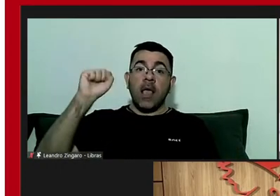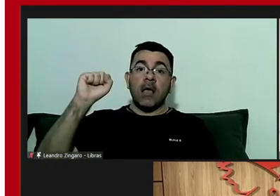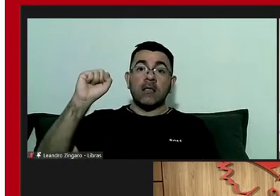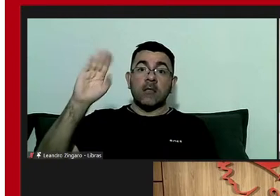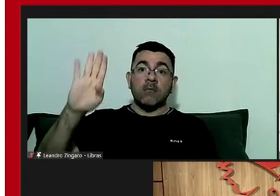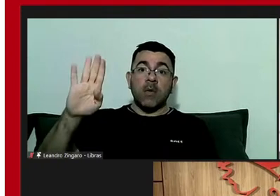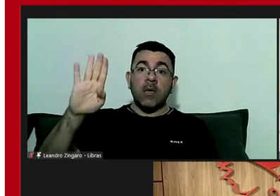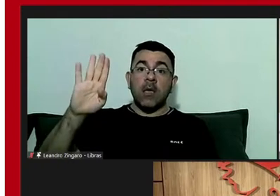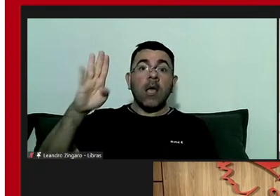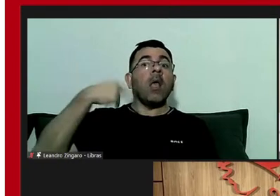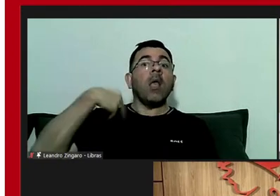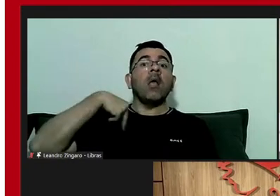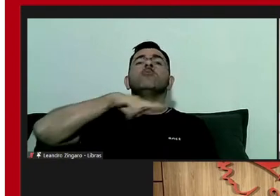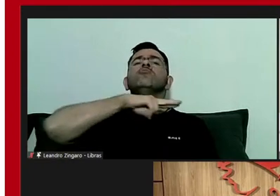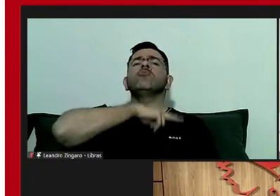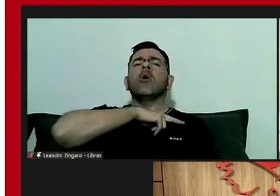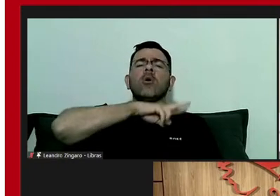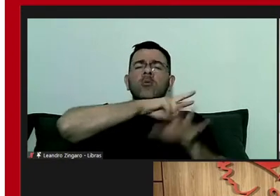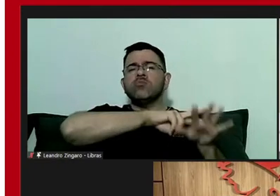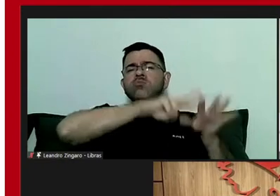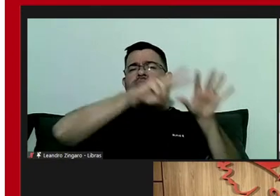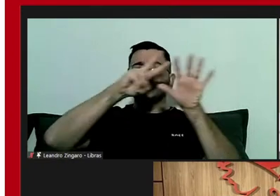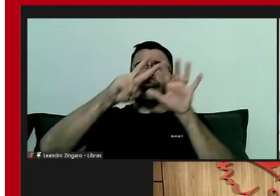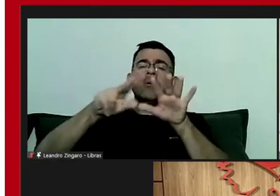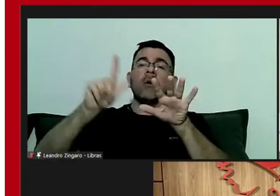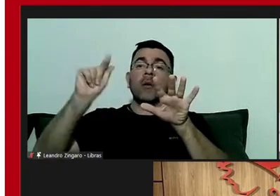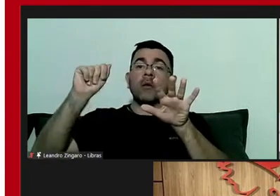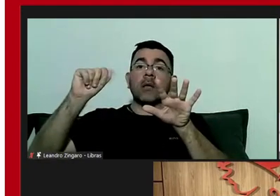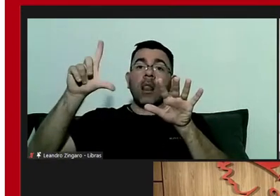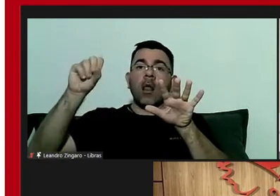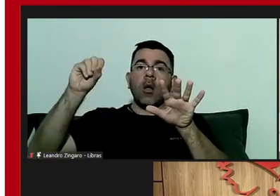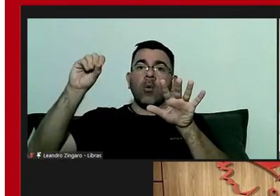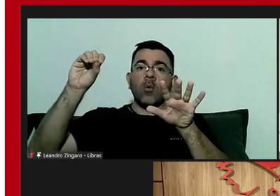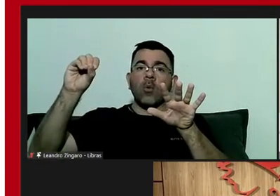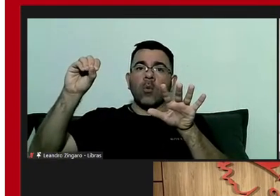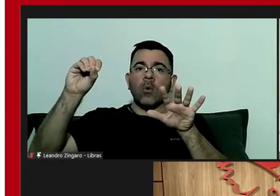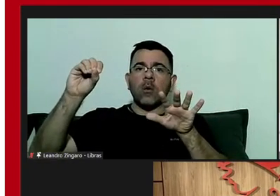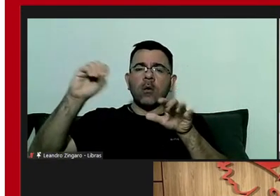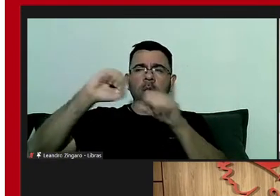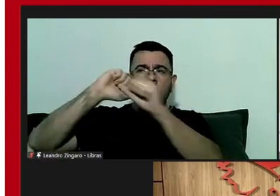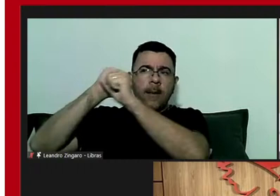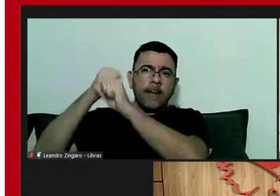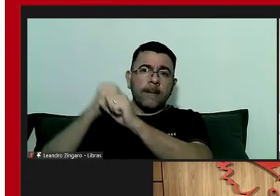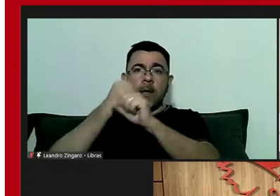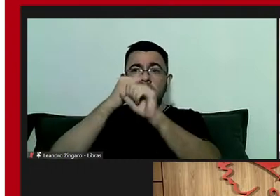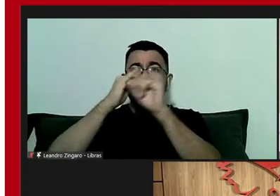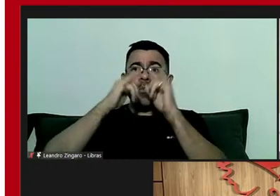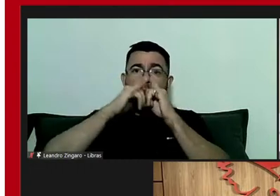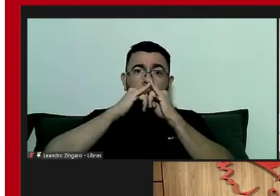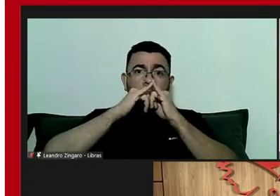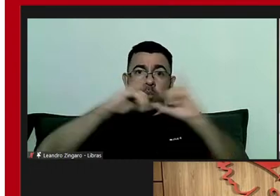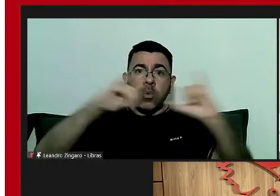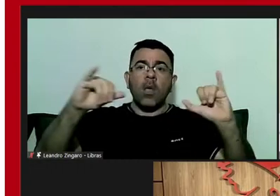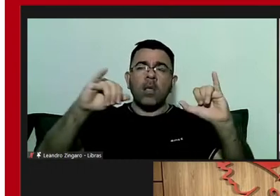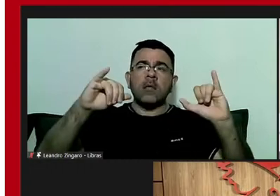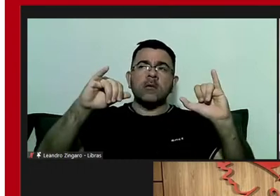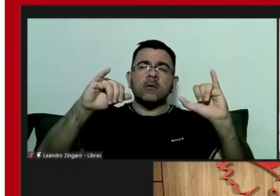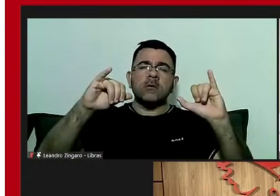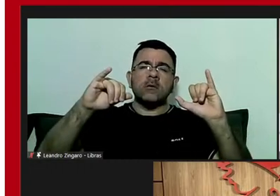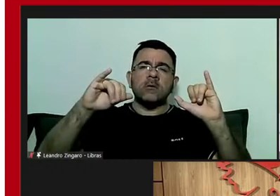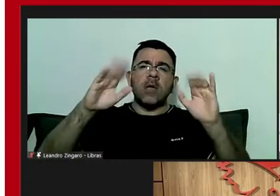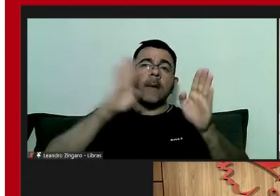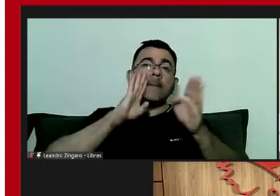continuar semana que vem tem o Glauco Lima que vai falar sobre a construção do marketing para engajamento nas redes